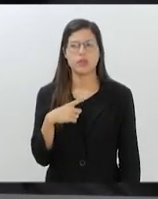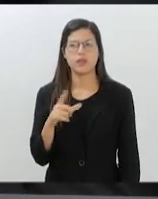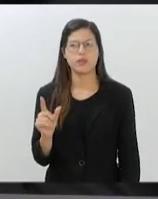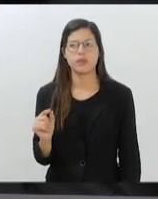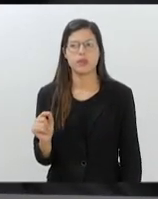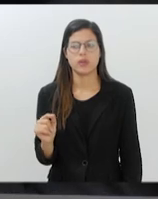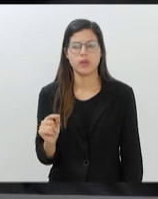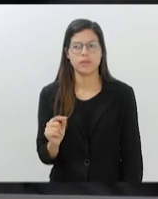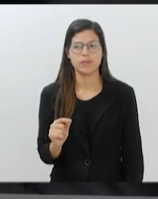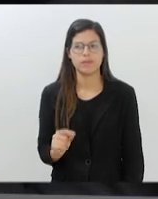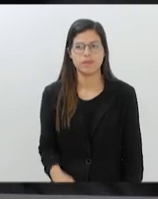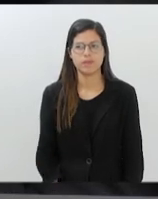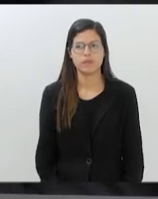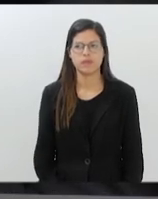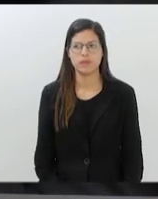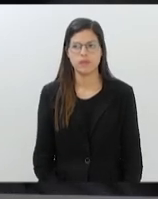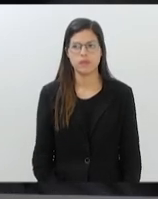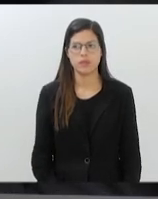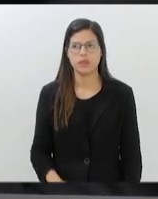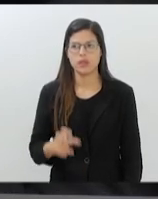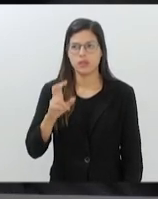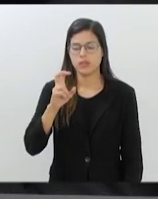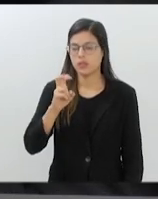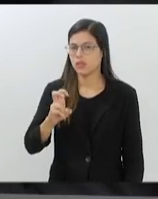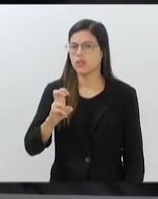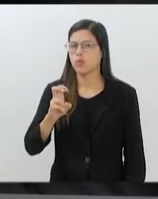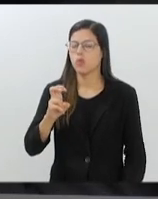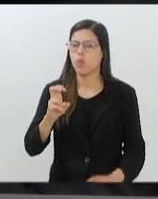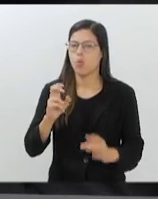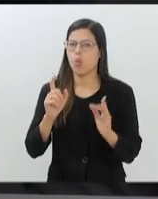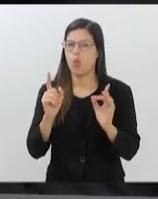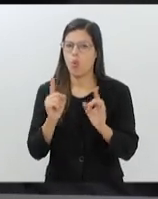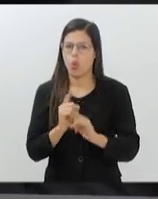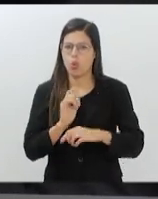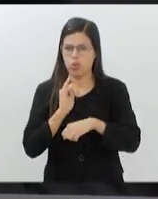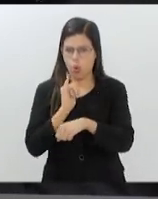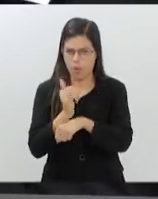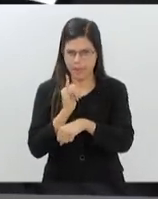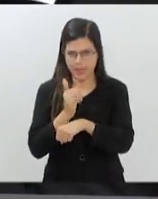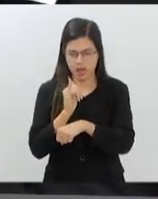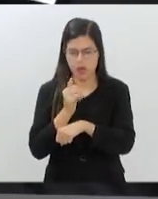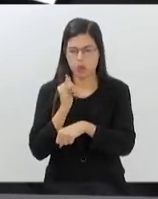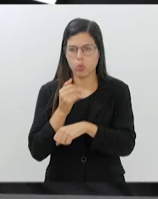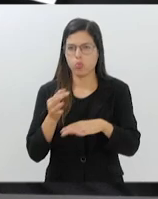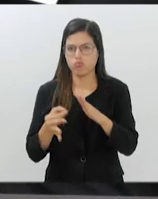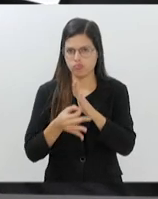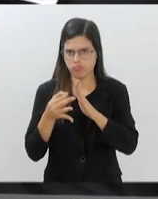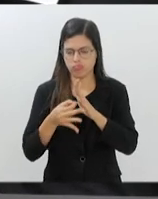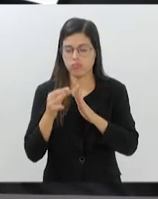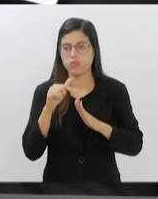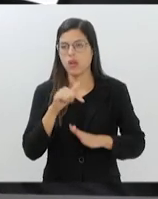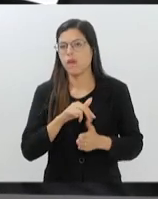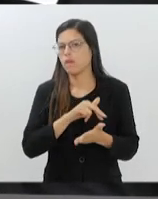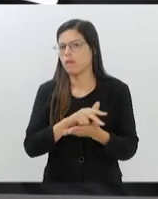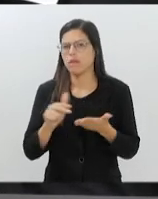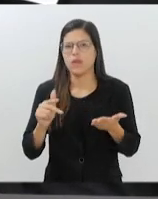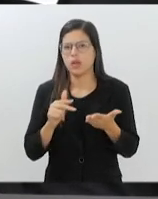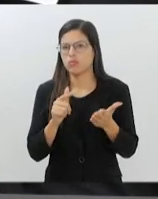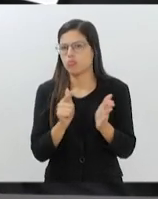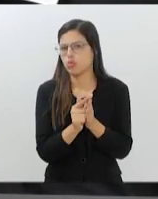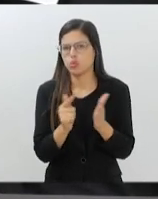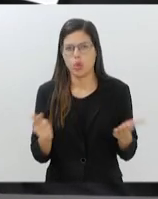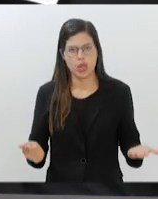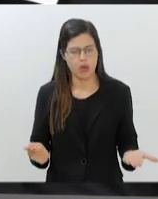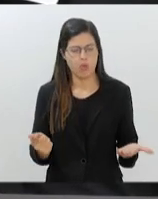cinco mini documentários a gente teve várias páginas de jornal anúncio